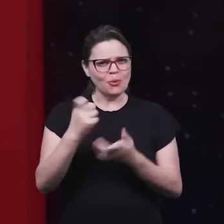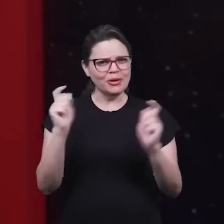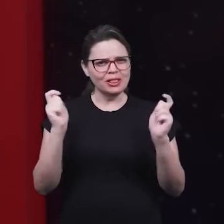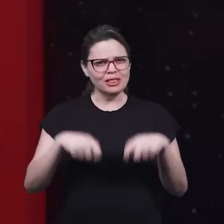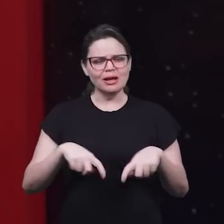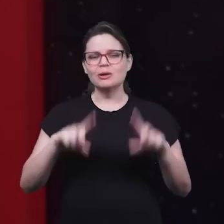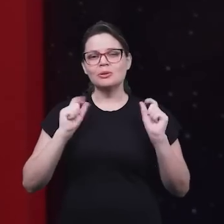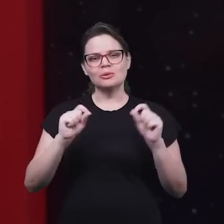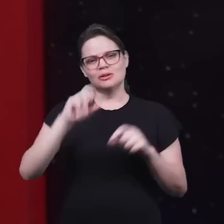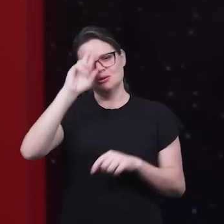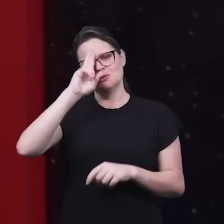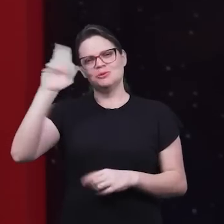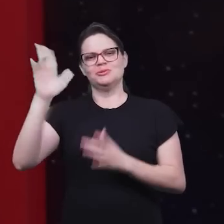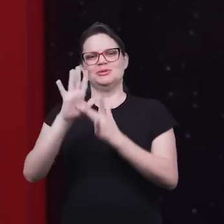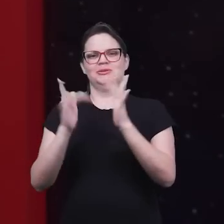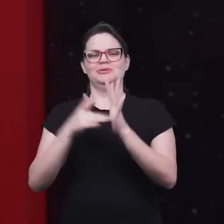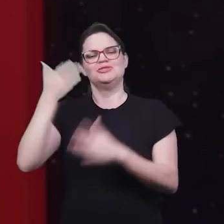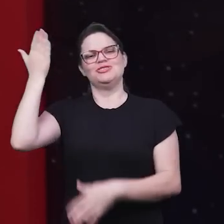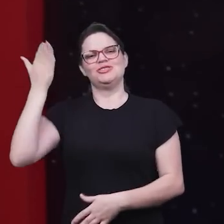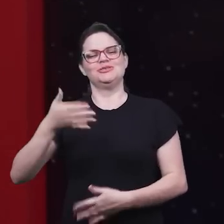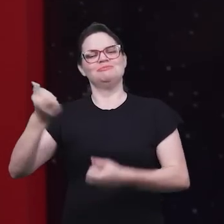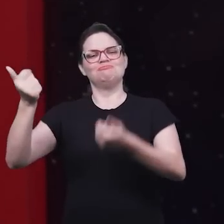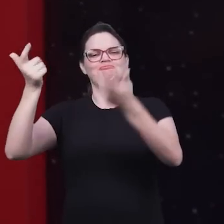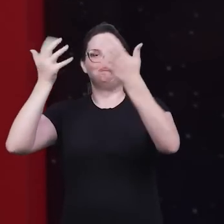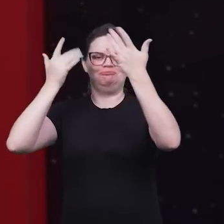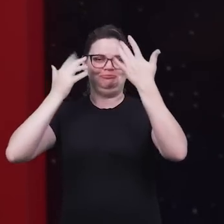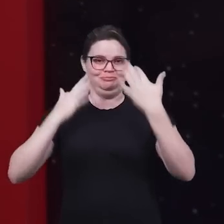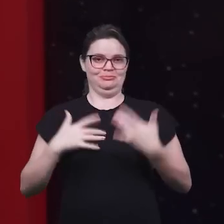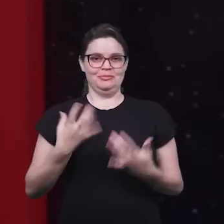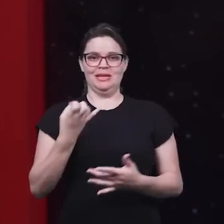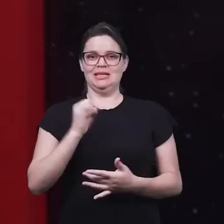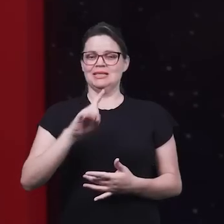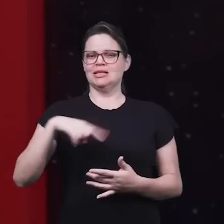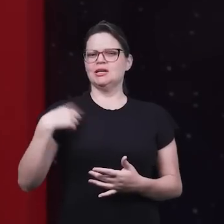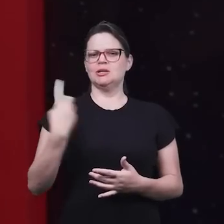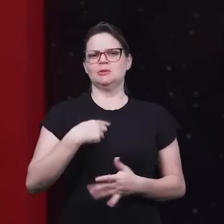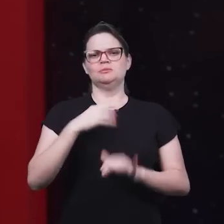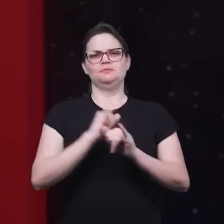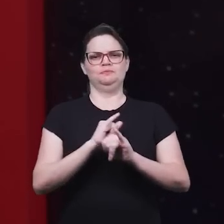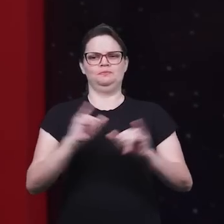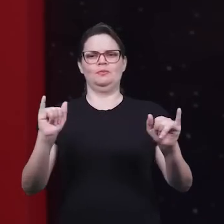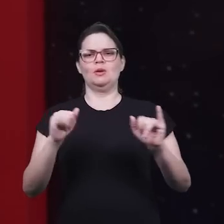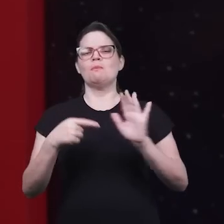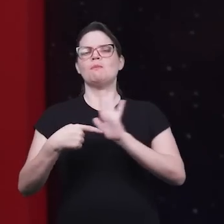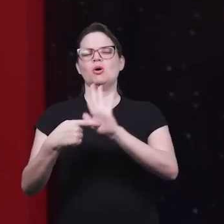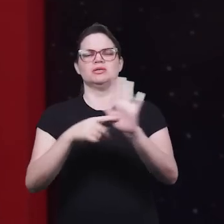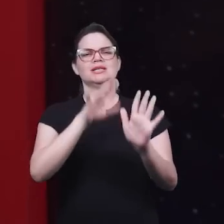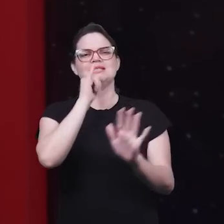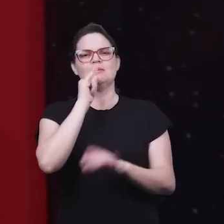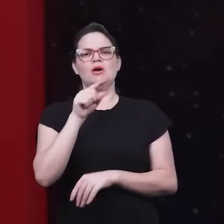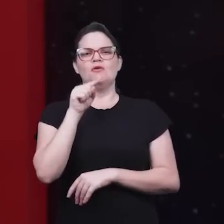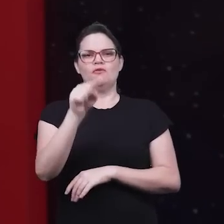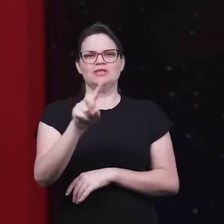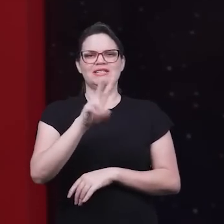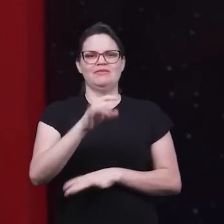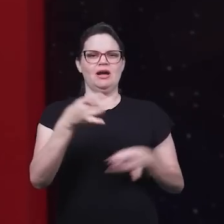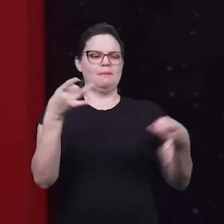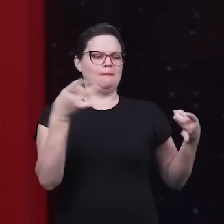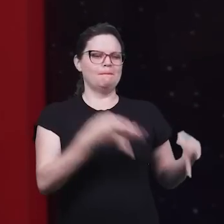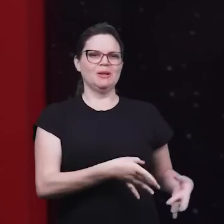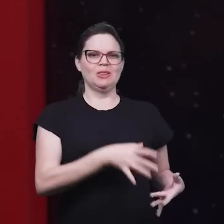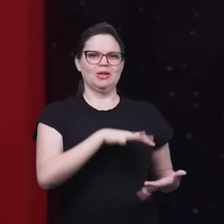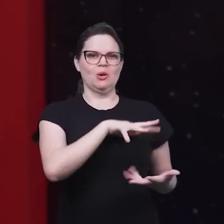a salvação em Cristo Jesus. Quando nós dizemos que você morre para o mundo, o senhor ou a